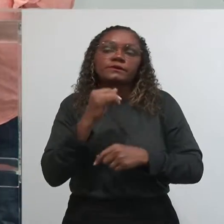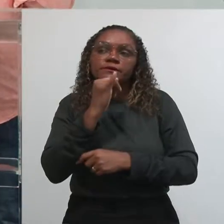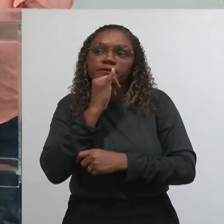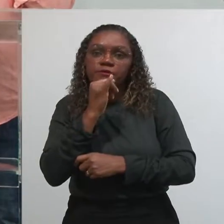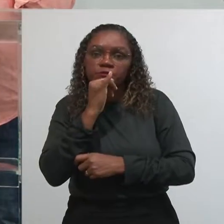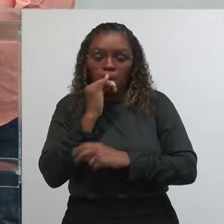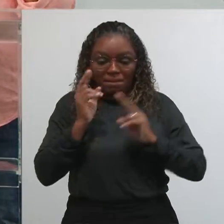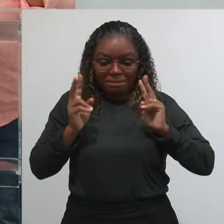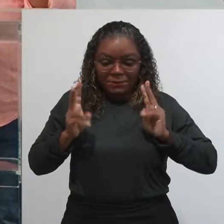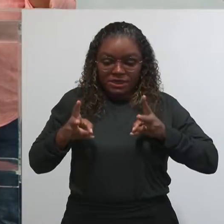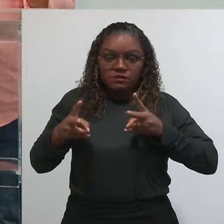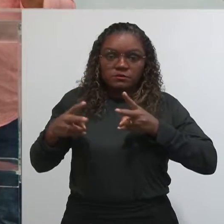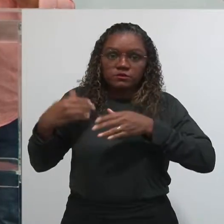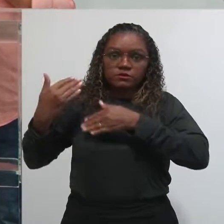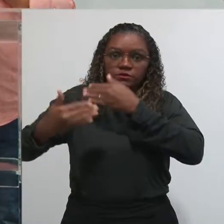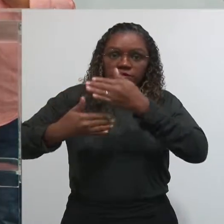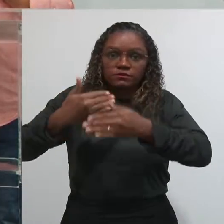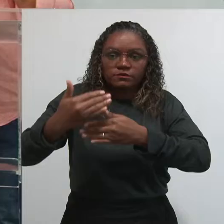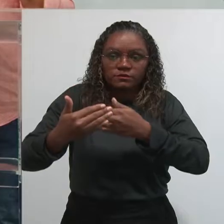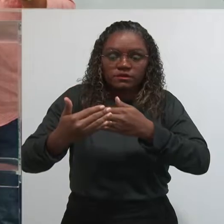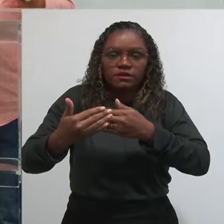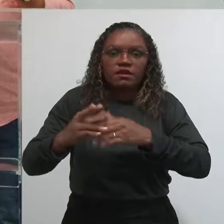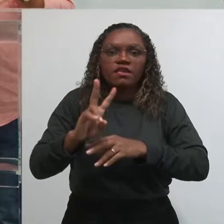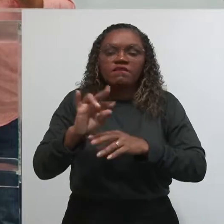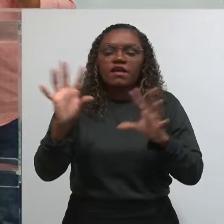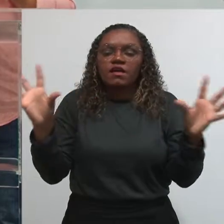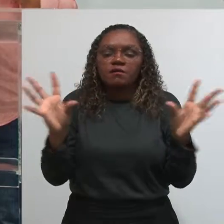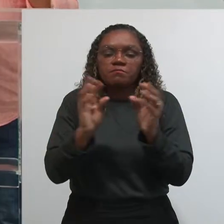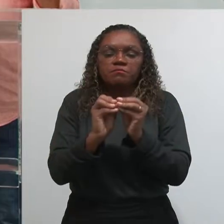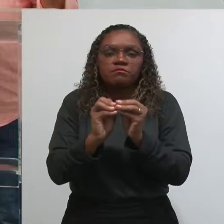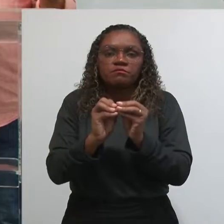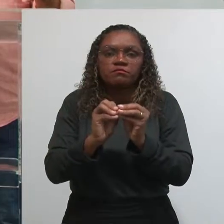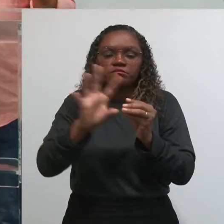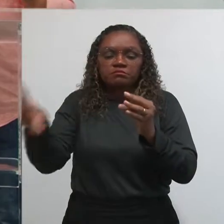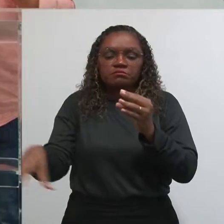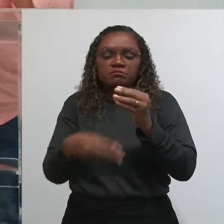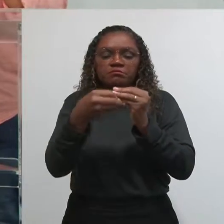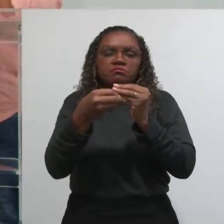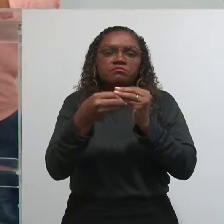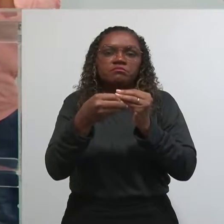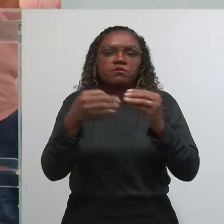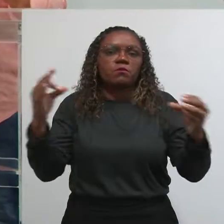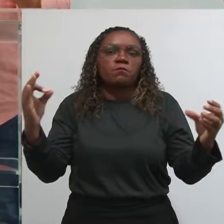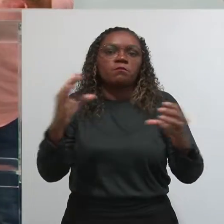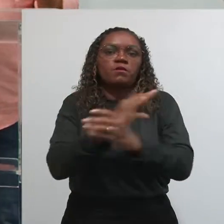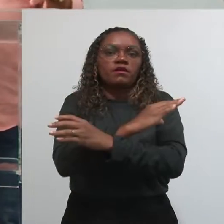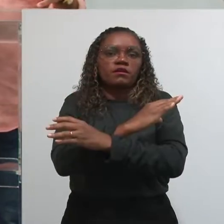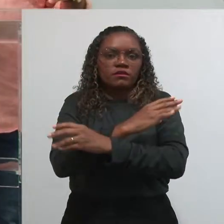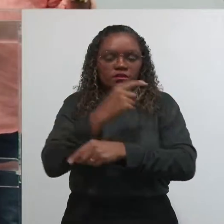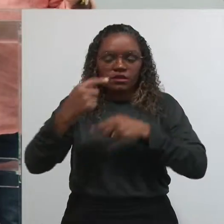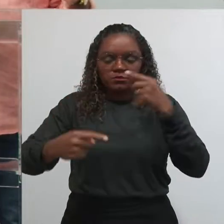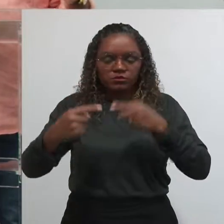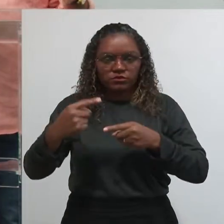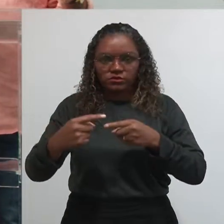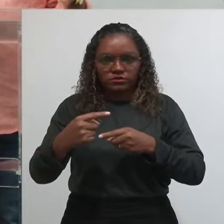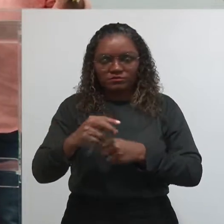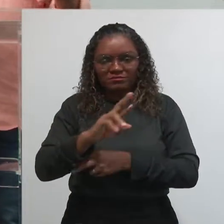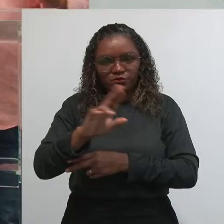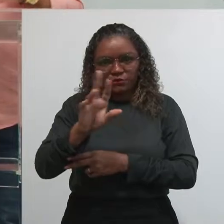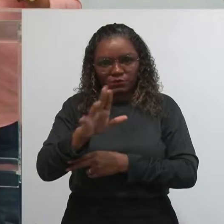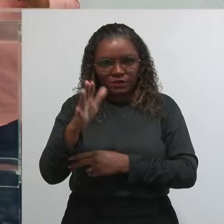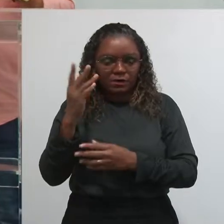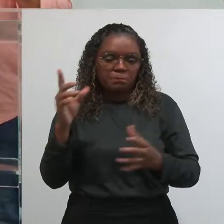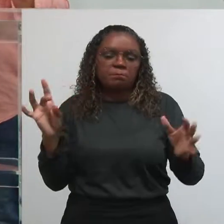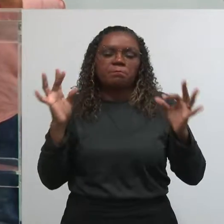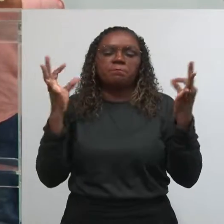ciclo e dizer que ele vai resumir, né, todas as políticas públicas, porque ele não é um modelo operativo perfeito, tá?